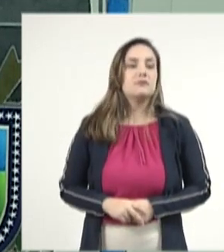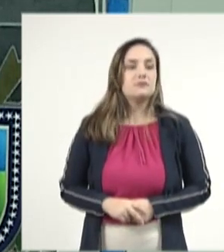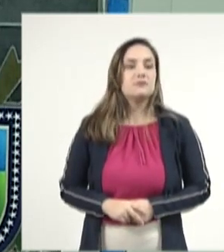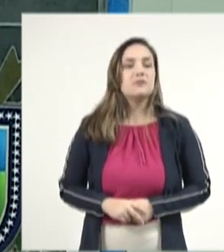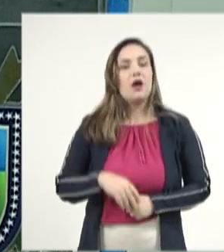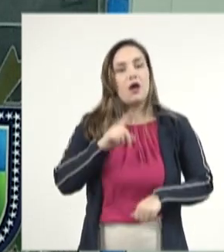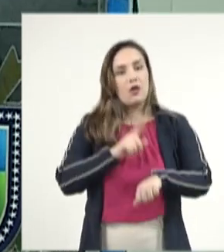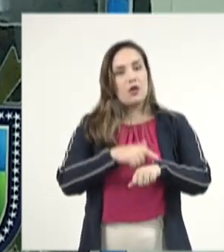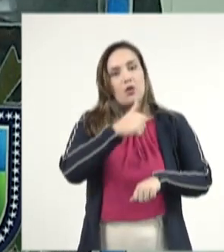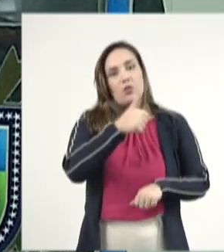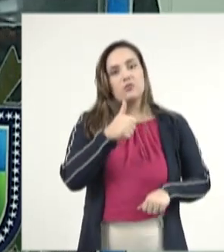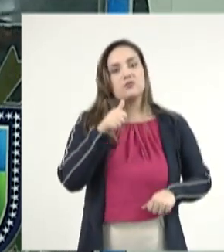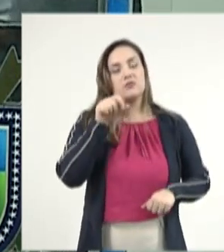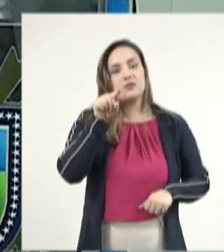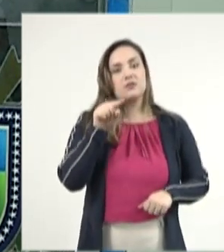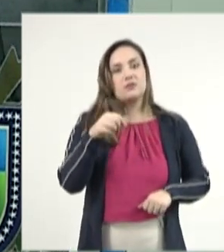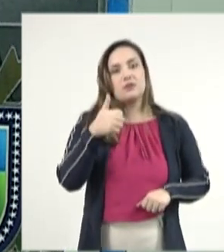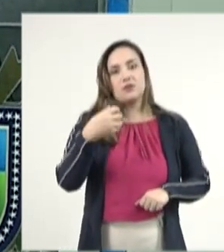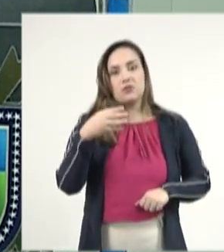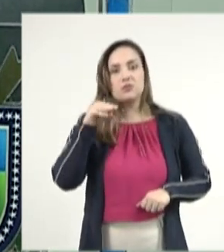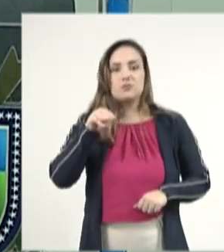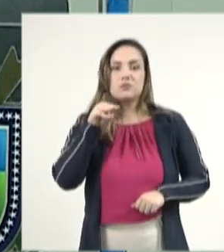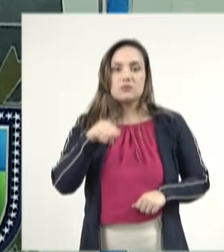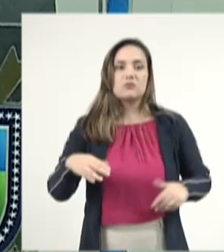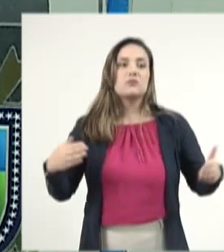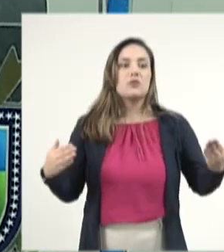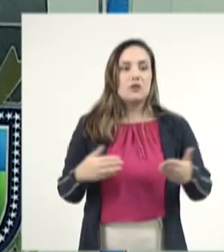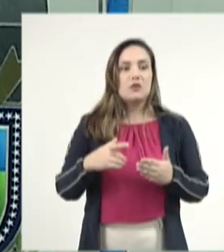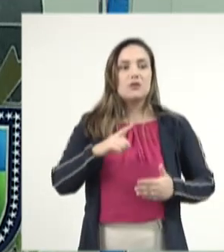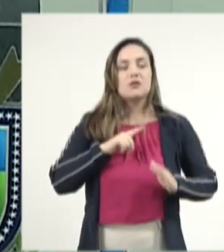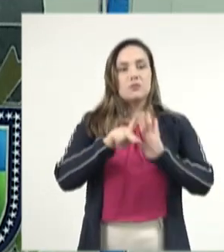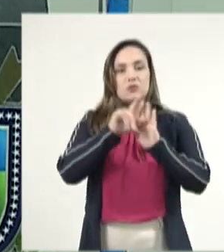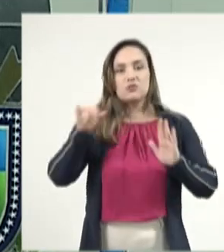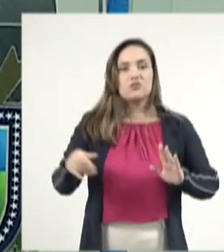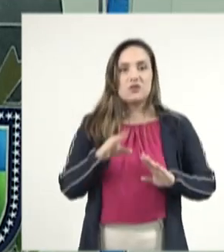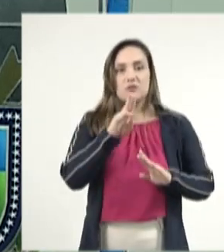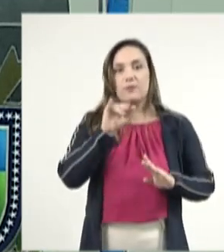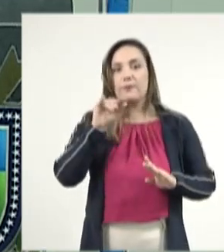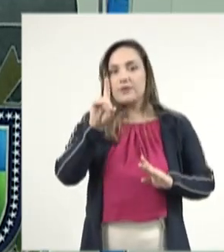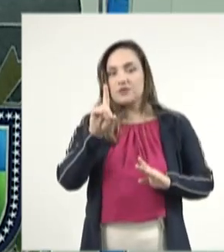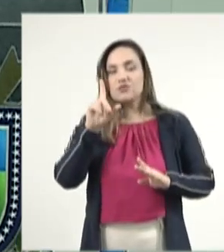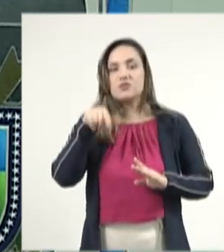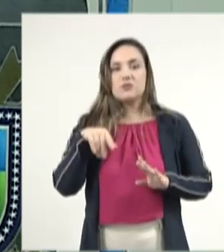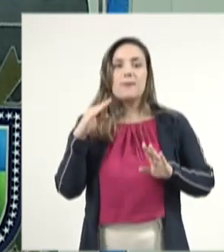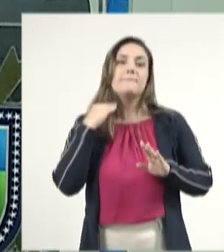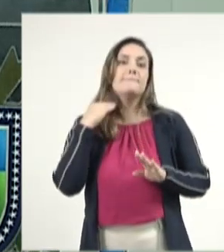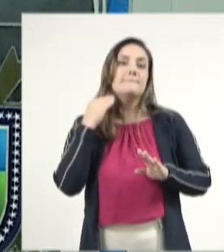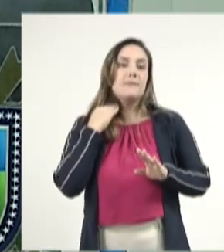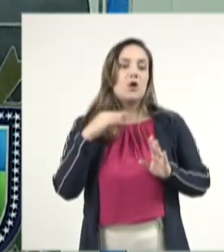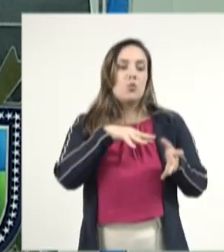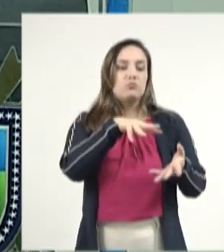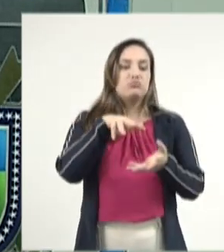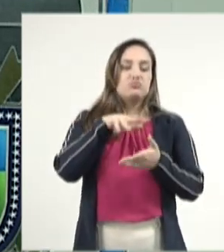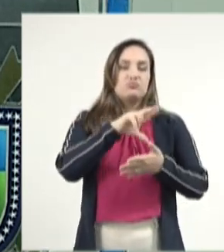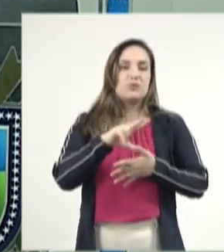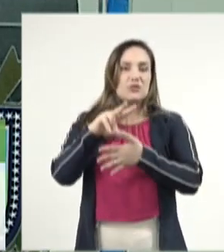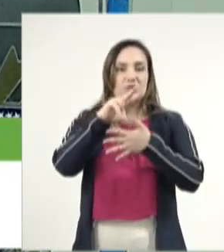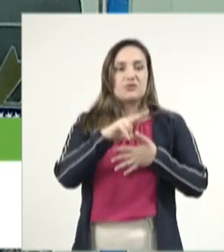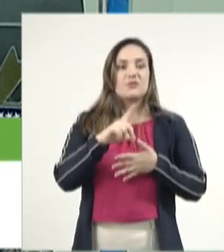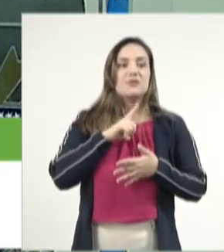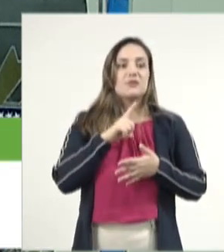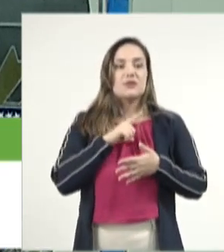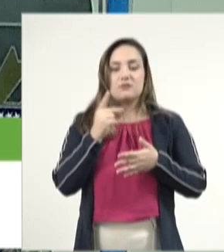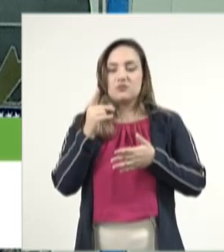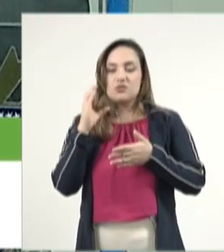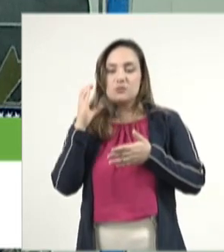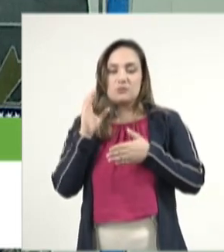11h14 em Mato Grosso do Sul. Vamos falar agora de um programa do BID, que é o Banco Interamericano de Desenvolvimento. Tem uma linha específica de financiamento